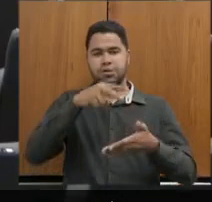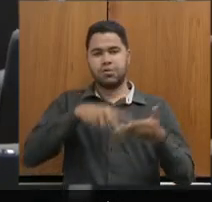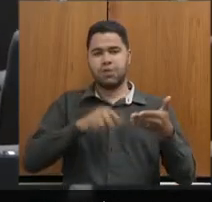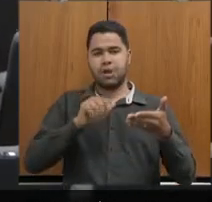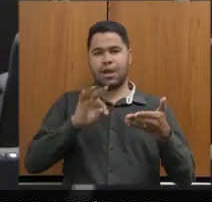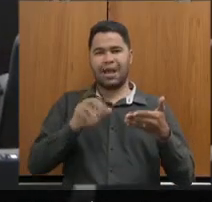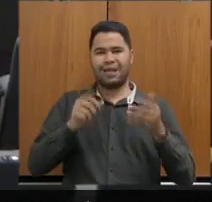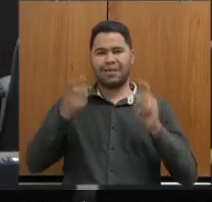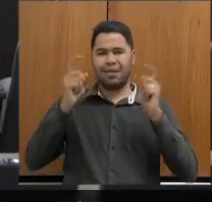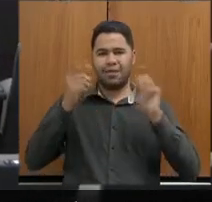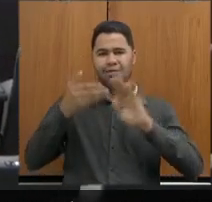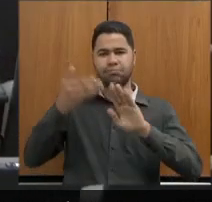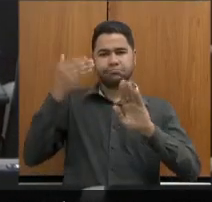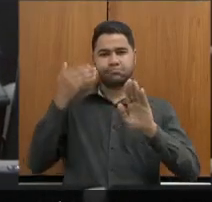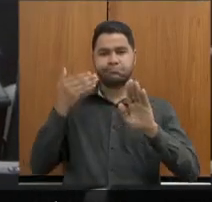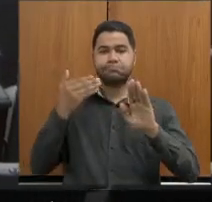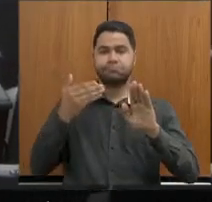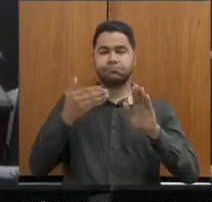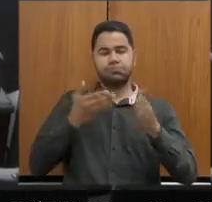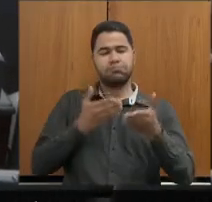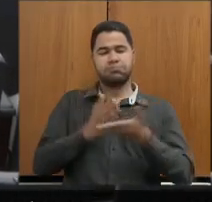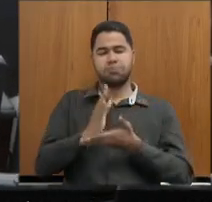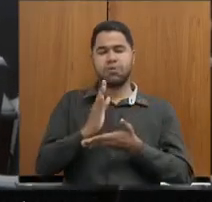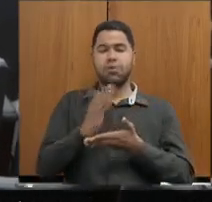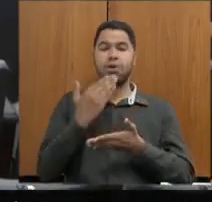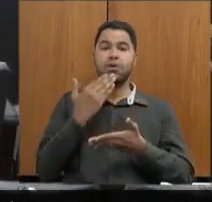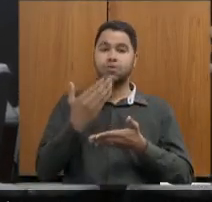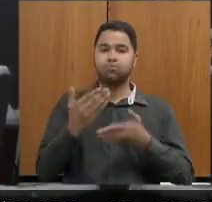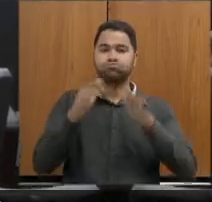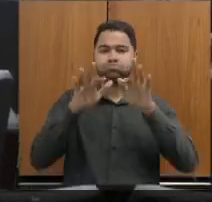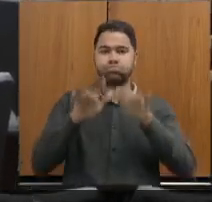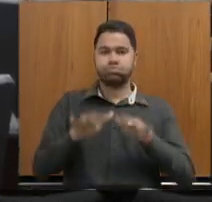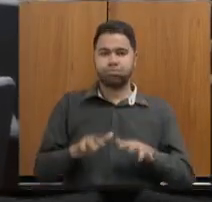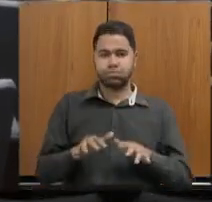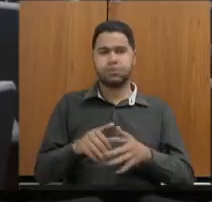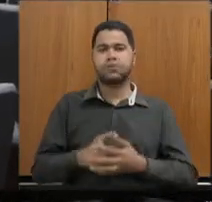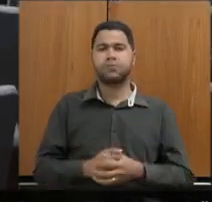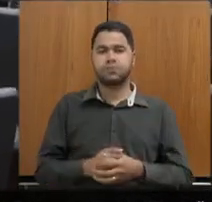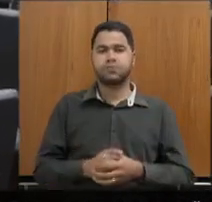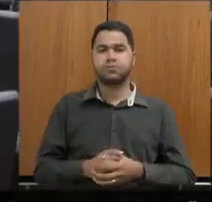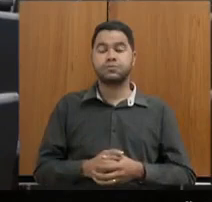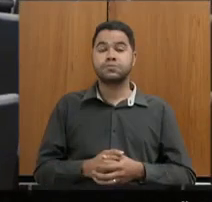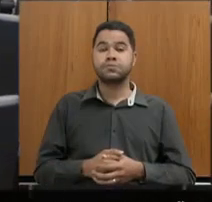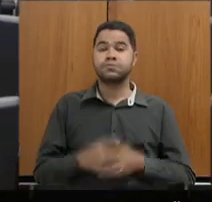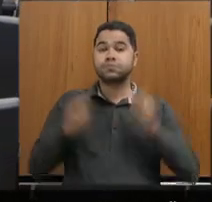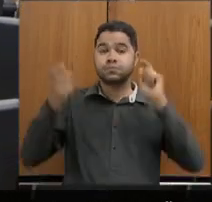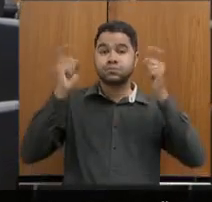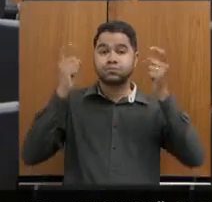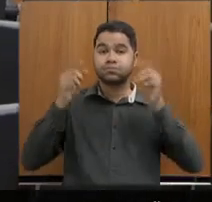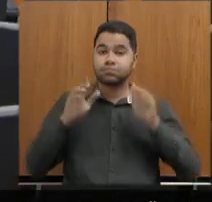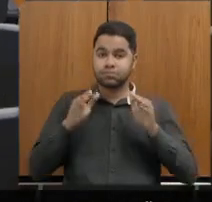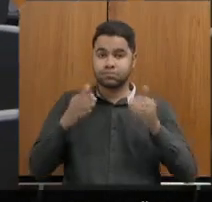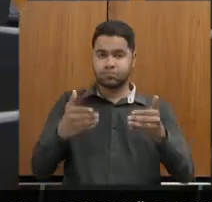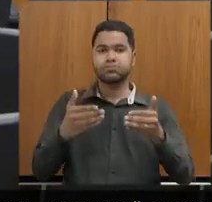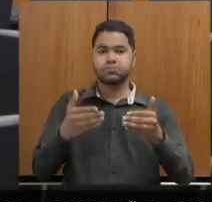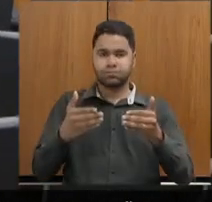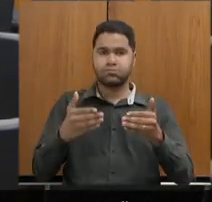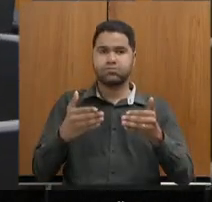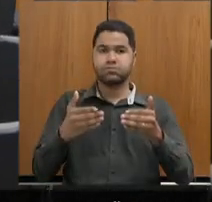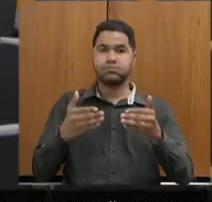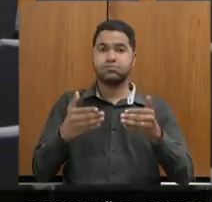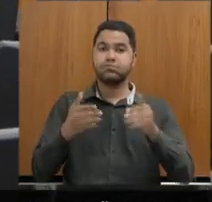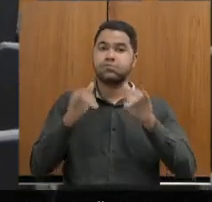da reunião anterior considera a aprovada e solicitar a sua subscrição essa reunião se destina a